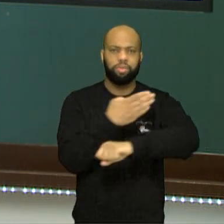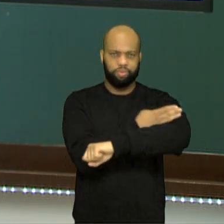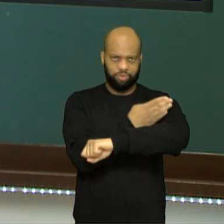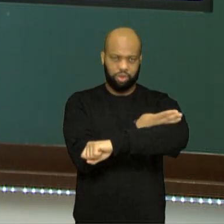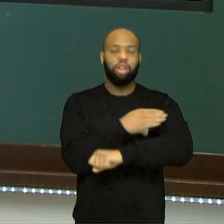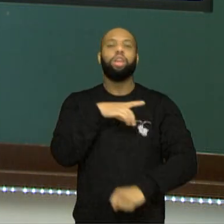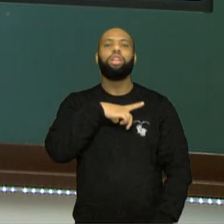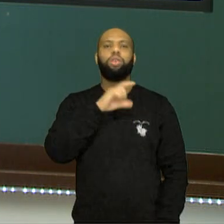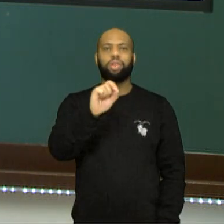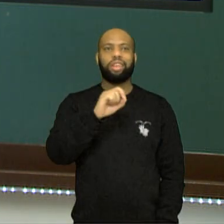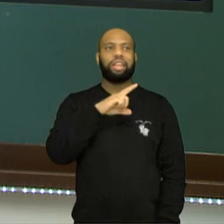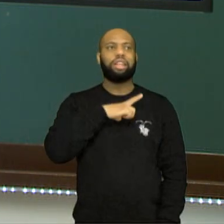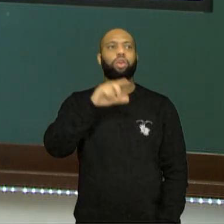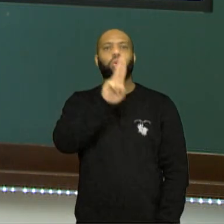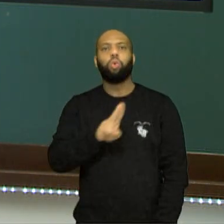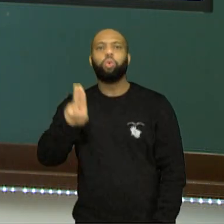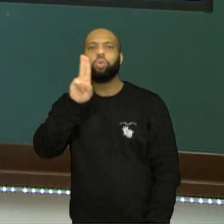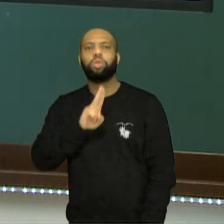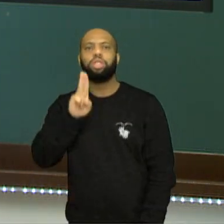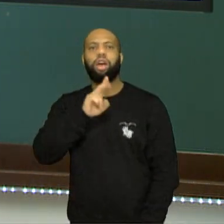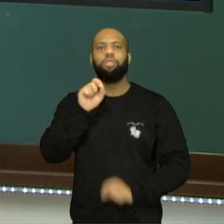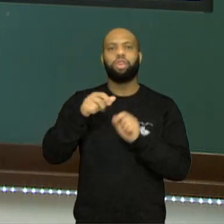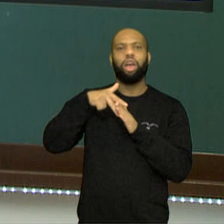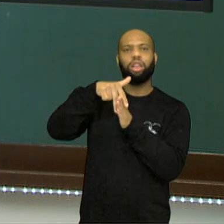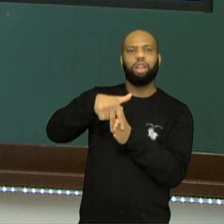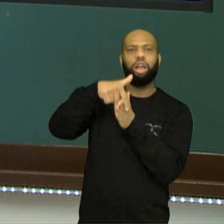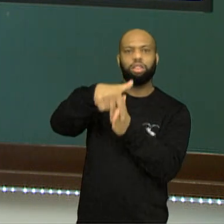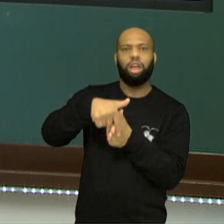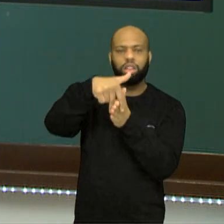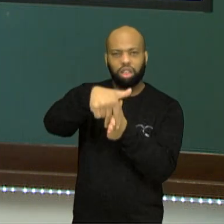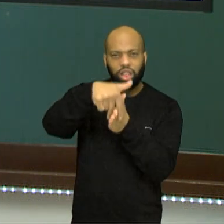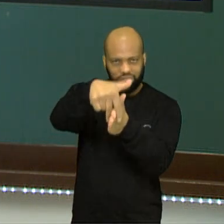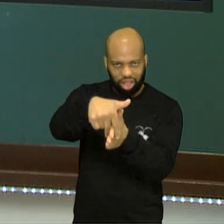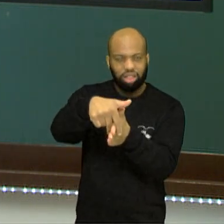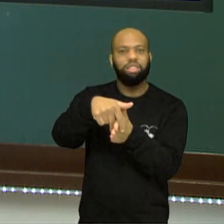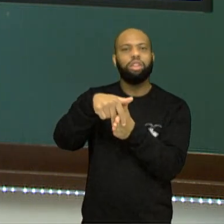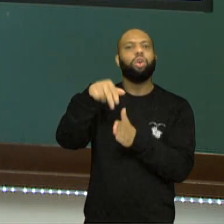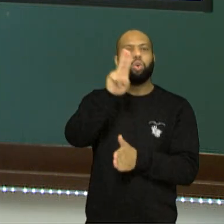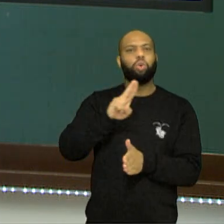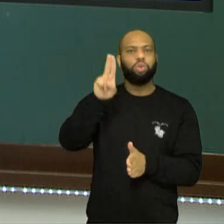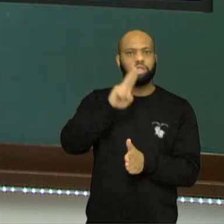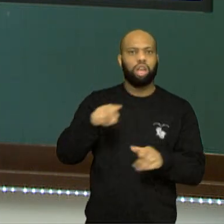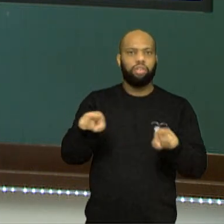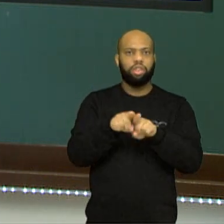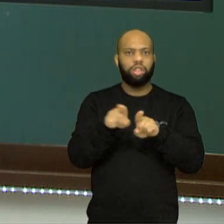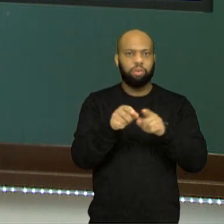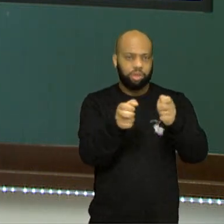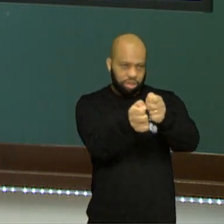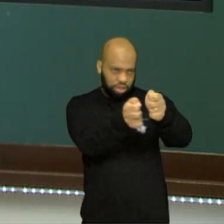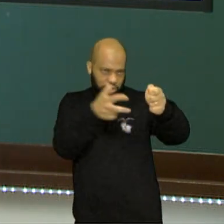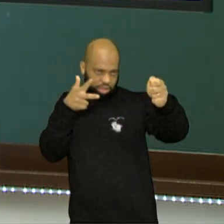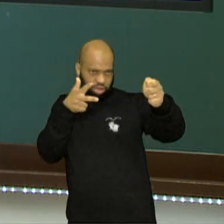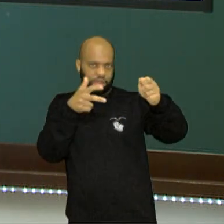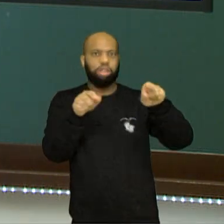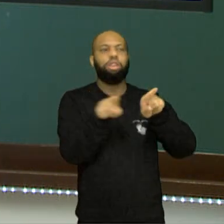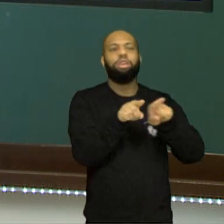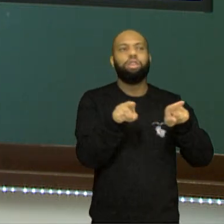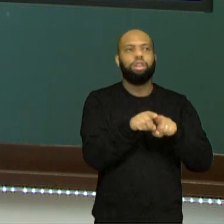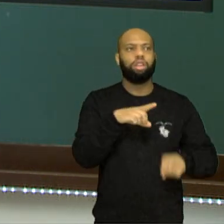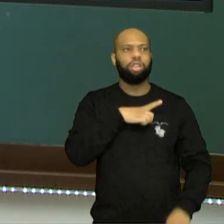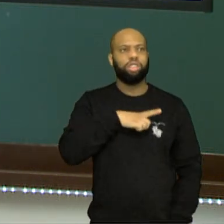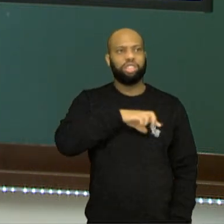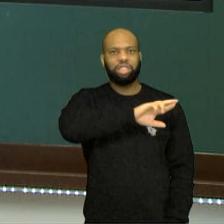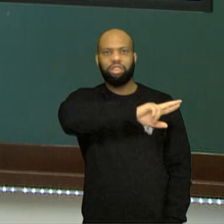gente tem um forte uso da cavalaria nas guerras medievais, né? O uso de arqueiros, né? O uso de cercos,